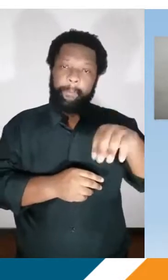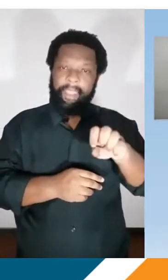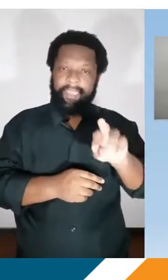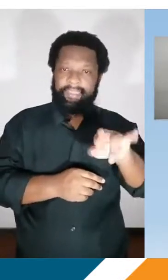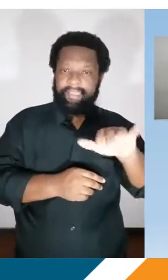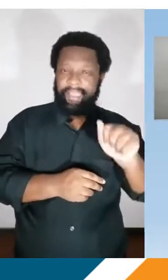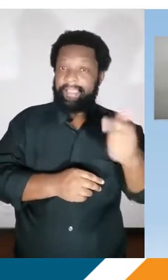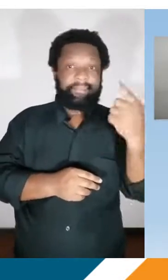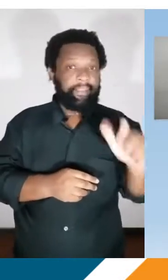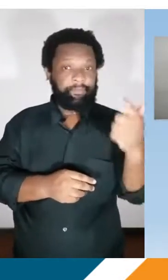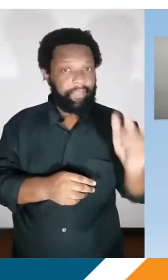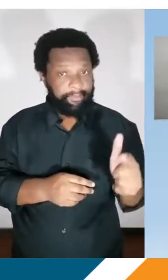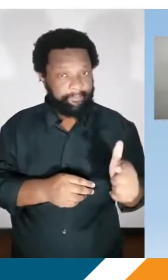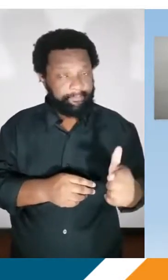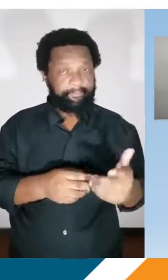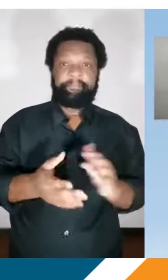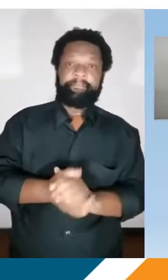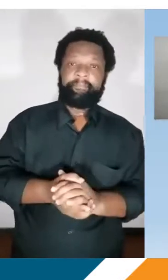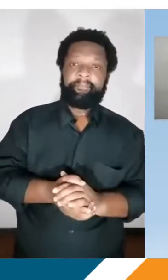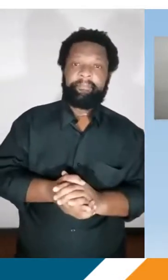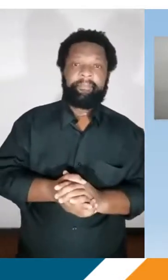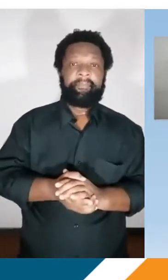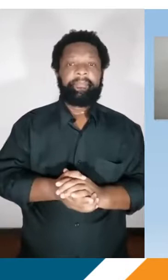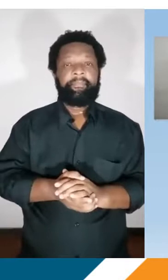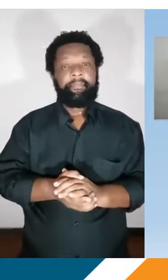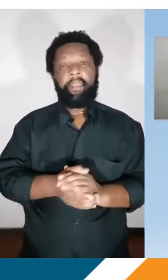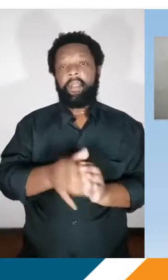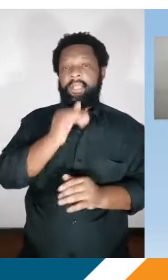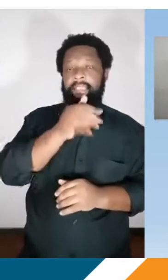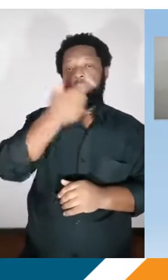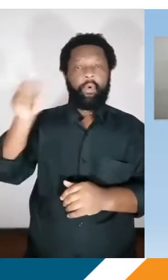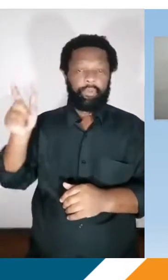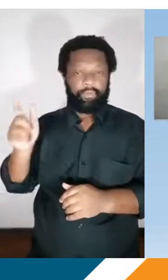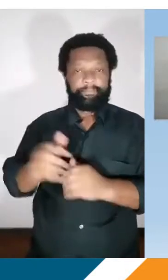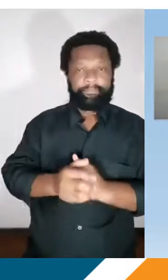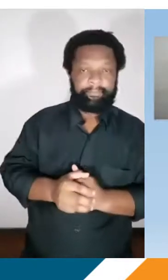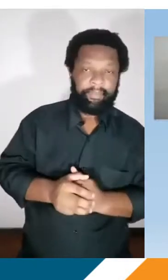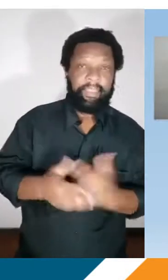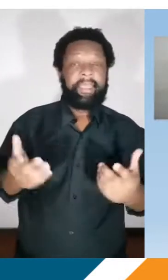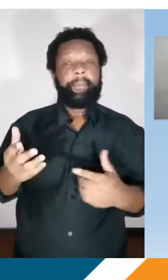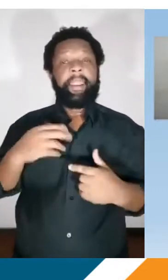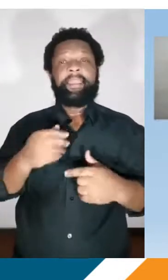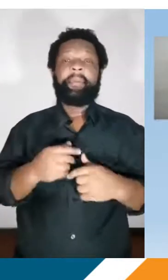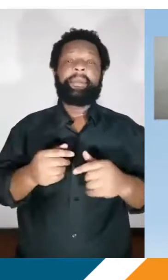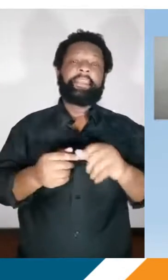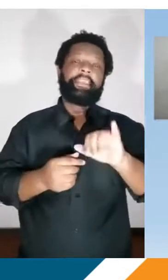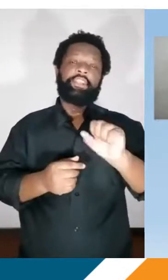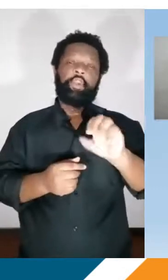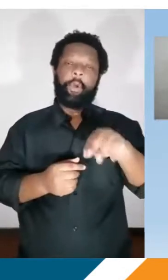ter como você prever que tipo de isomeria vai ser, gente. Tá? Uma outra situação